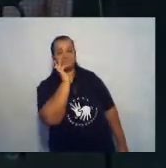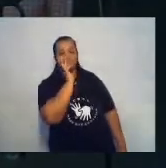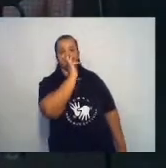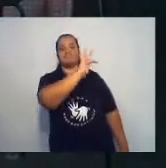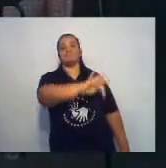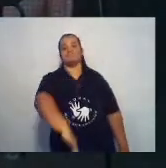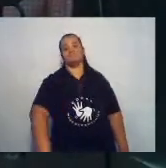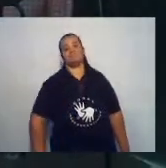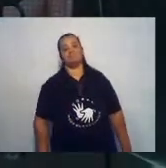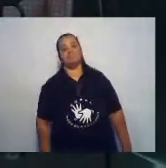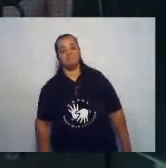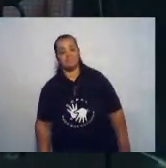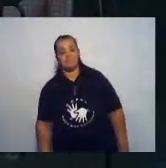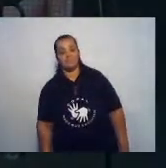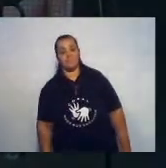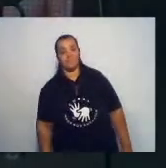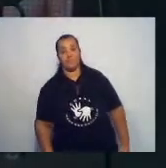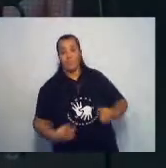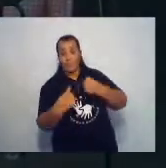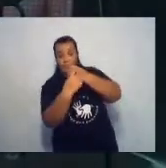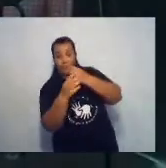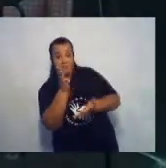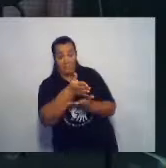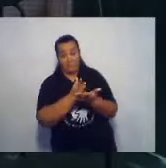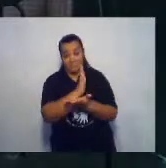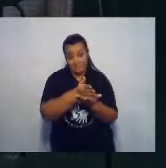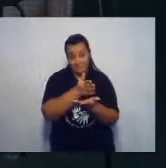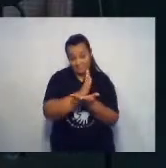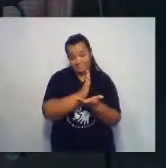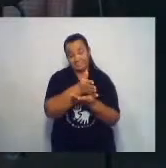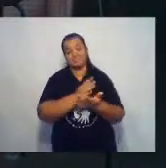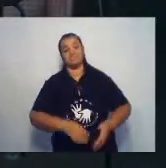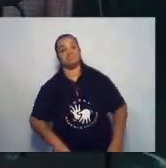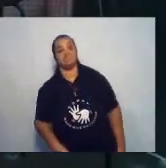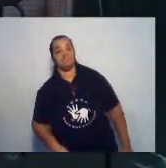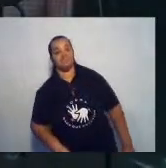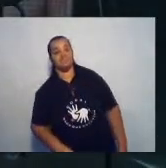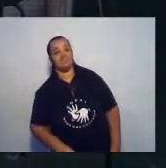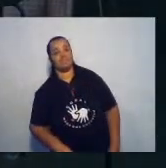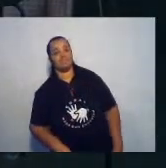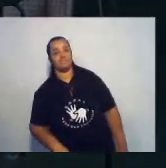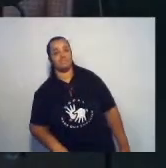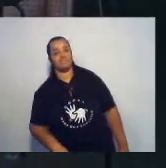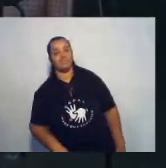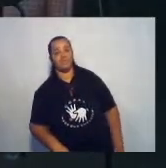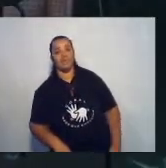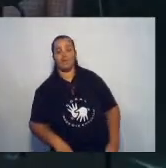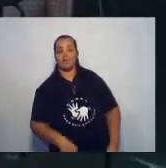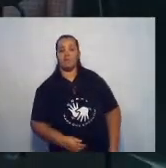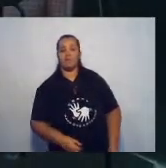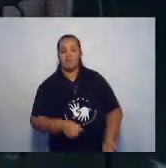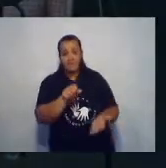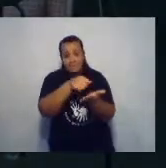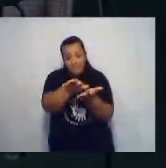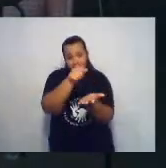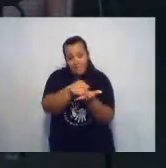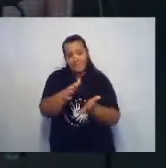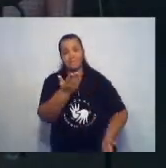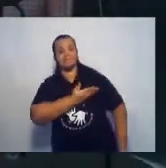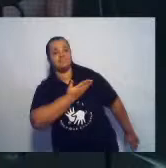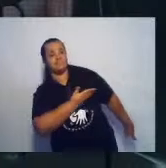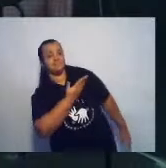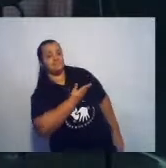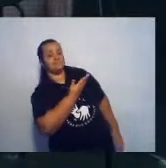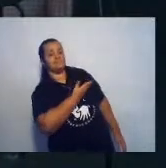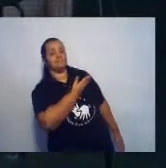esteja curtindo a live. André e Rafael, compartilha aí. Compartilha no Facebook, manda pros seus amigos. Coloca toda a galera pra